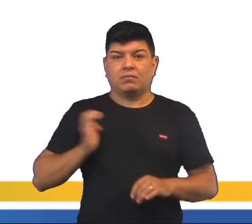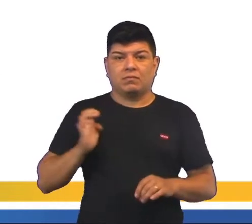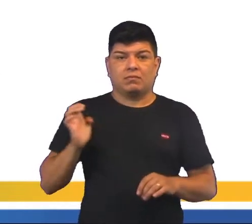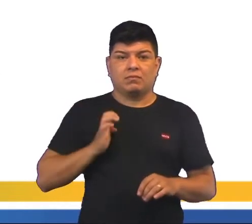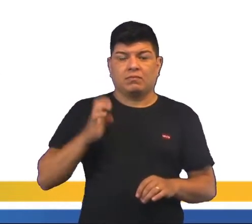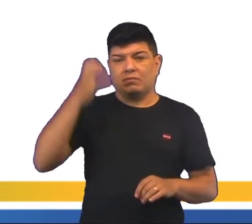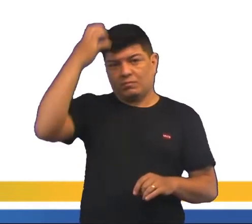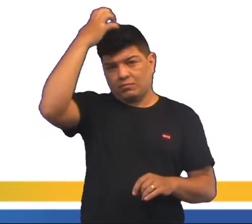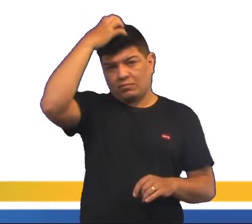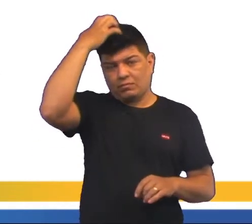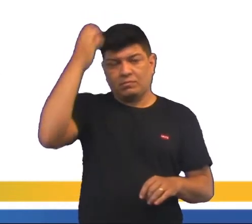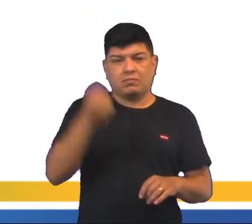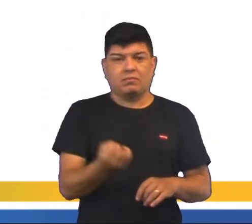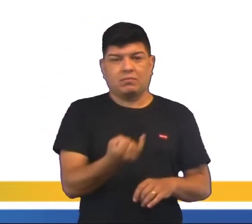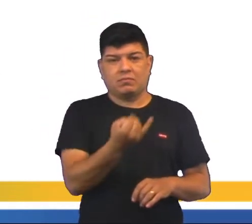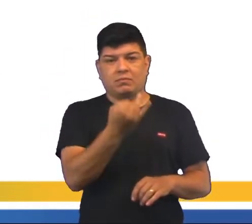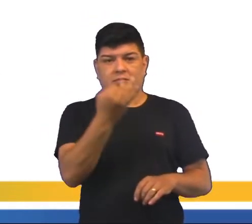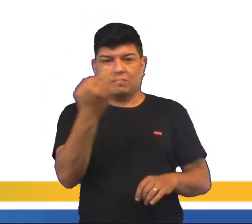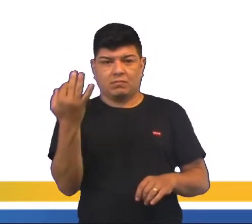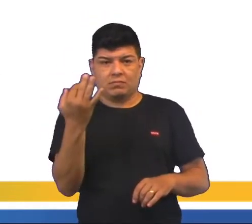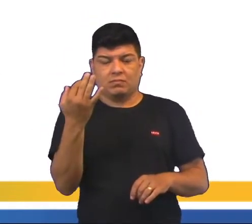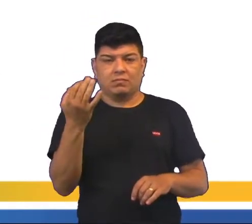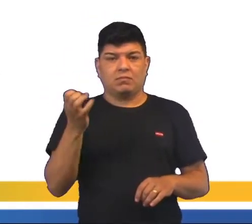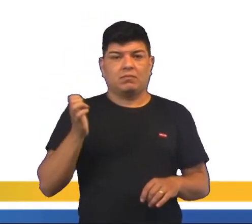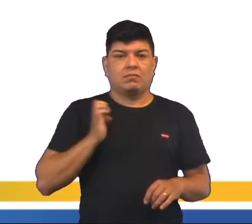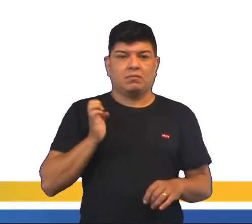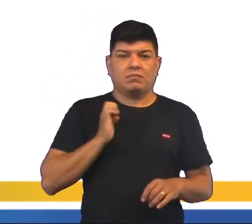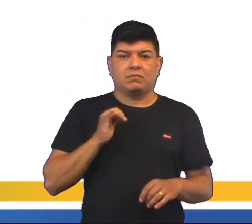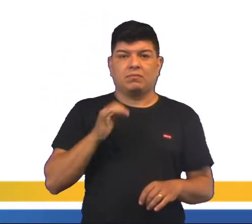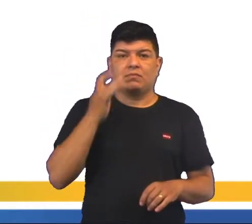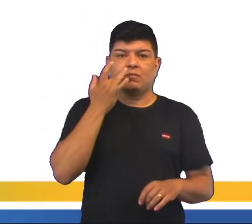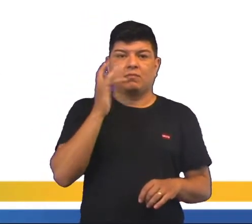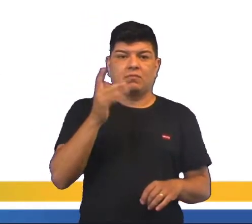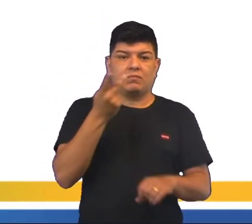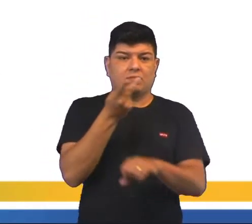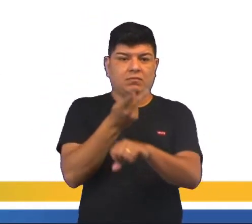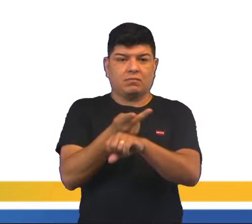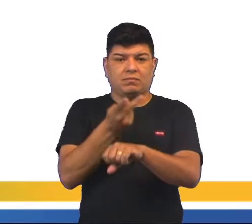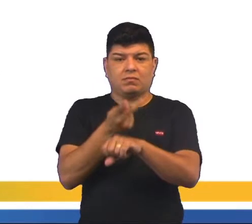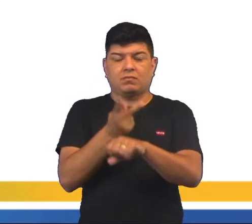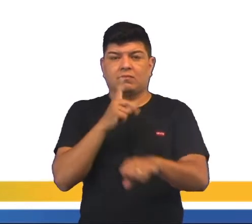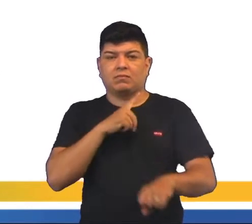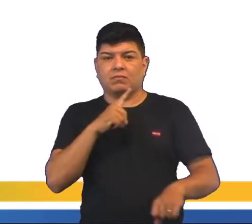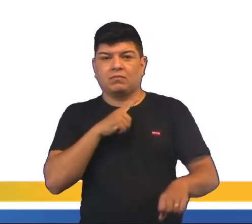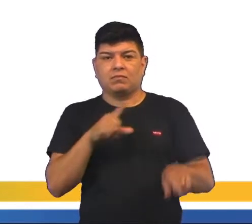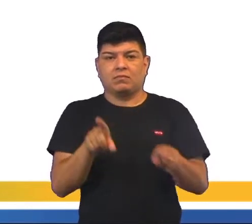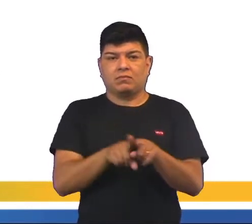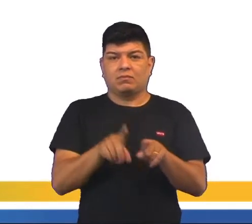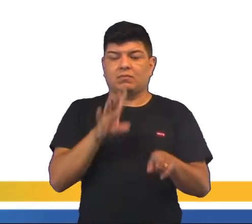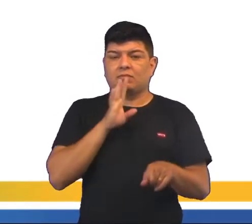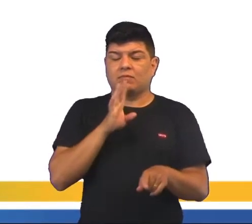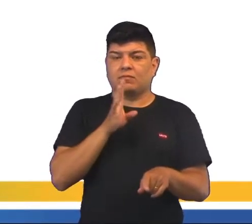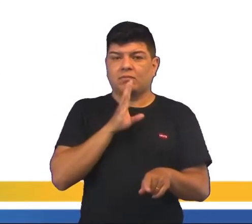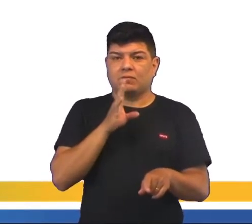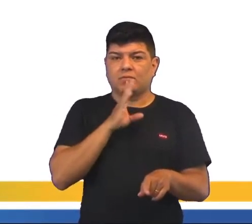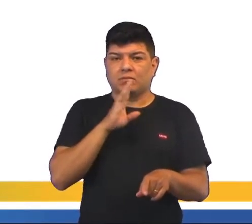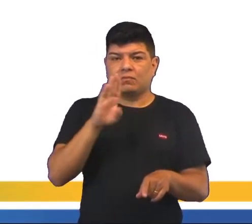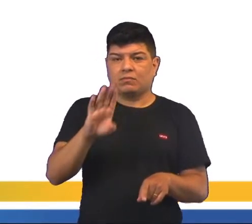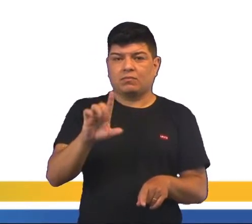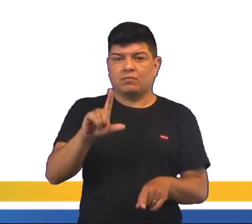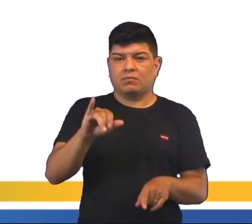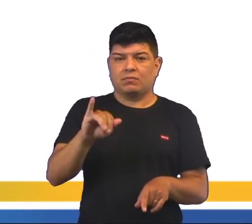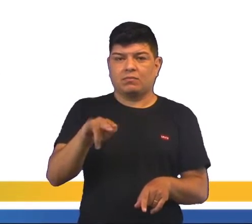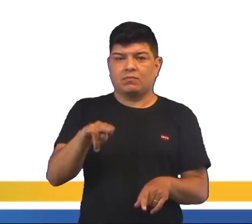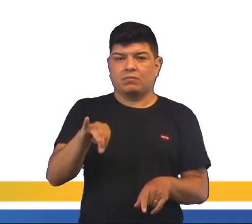riqueza de um reino era medida pela quantidade de metais nobres, ouro e prata, que ele possuía, também conhecido como